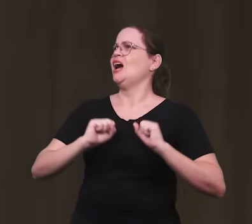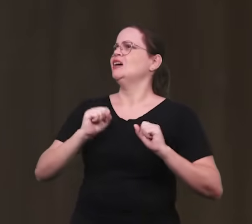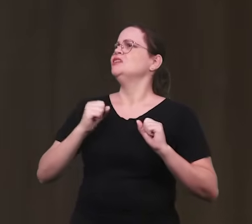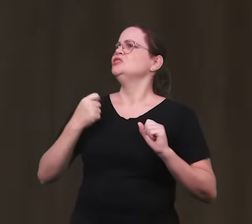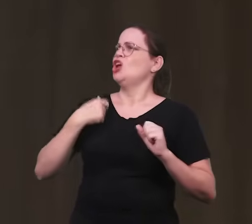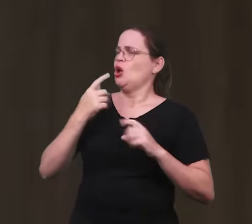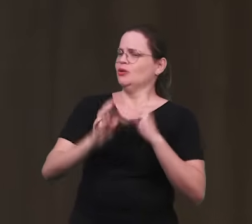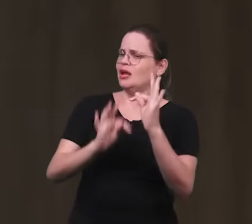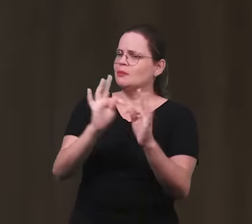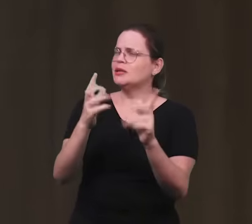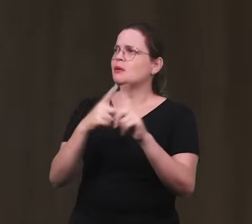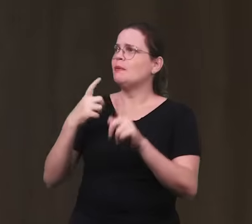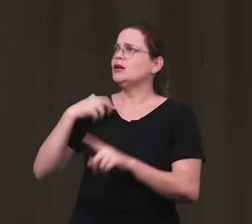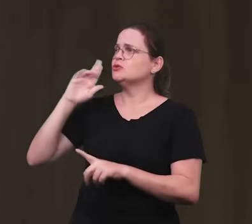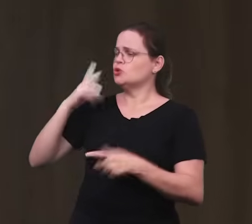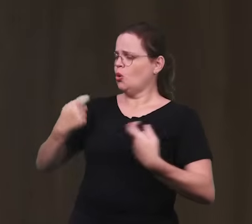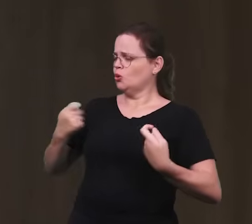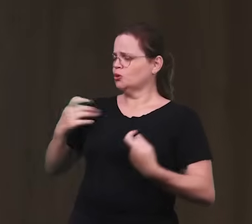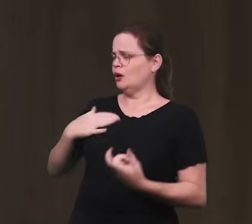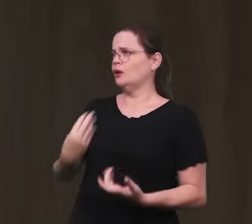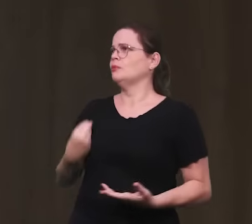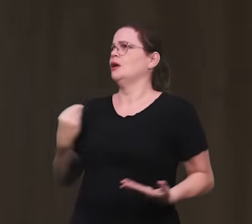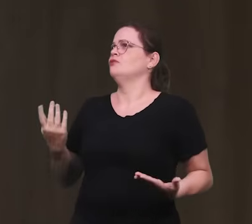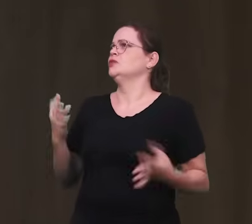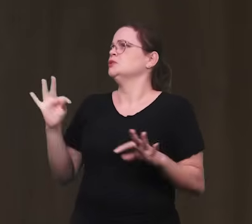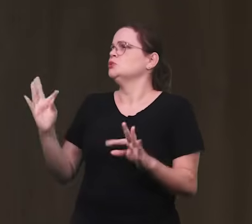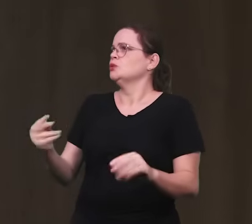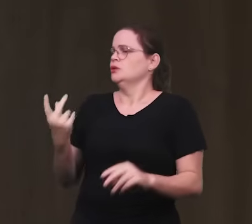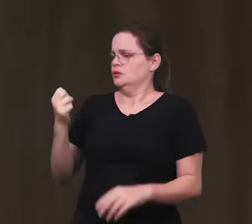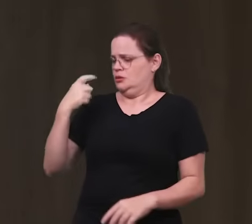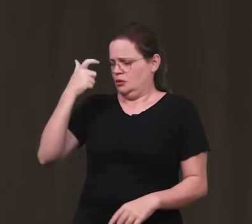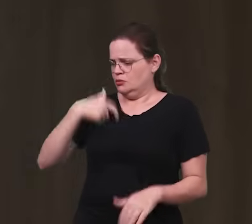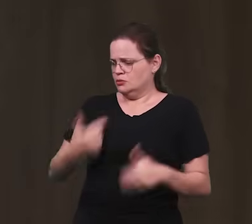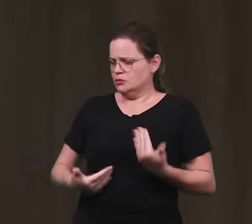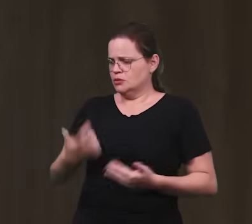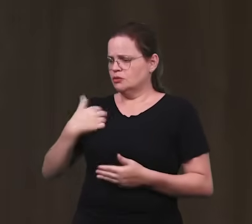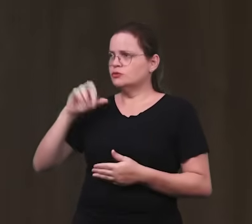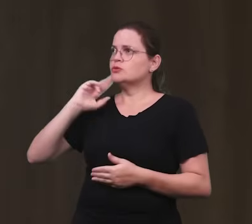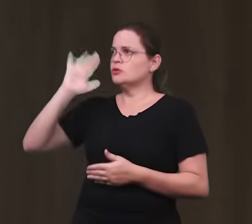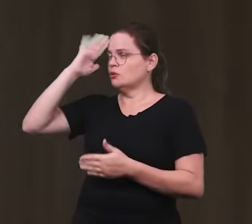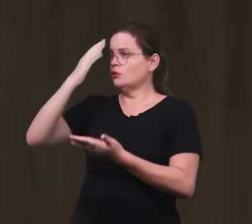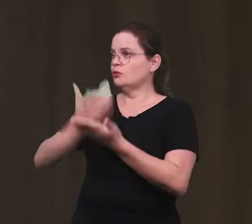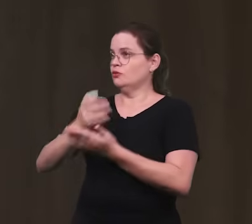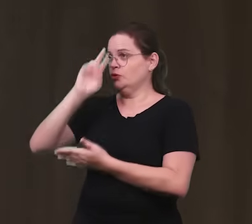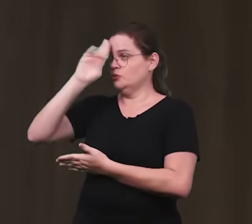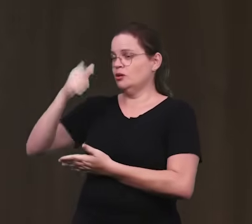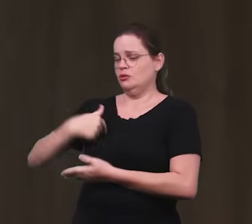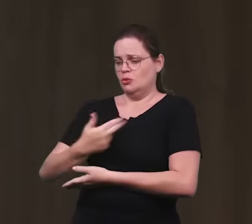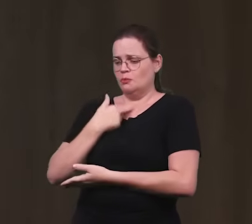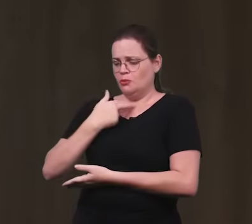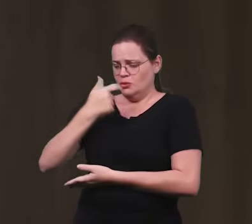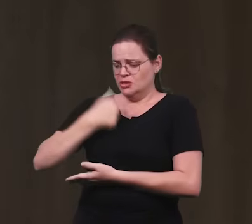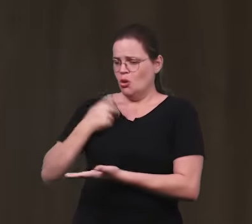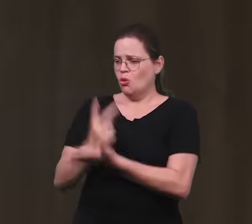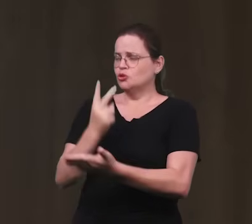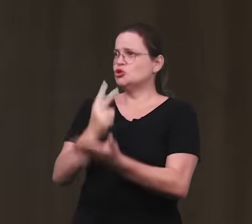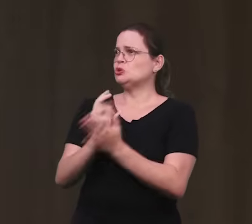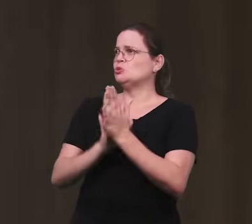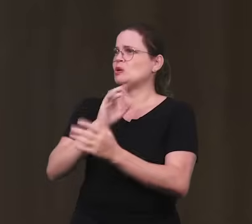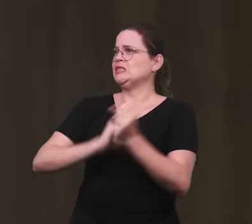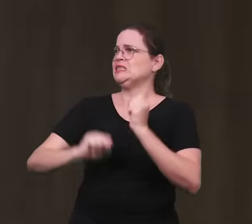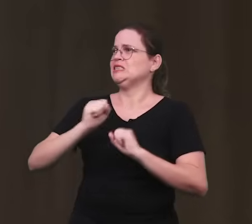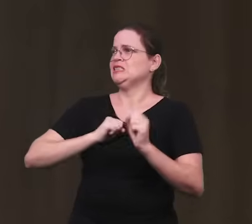né? O Senhor controla a minha vida. Se eu sou uma serva de Deus, eu falo que eu confio no Senhor, eu não posso estar nesse estágio de ansiedade, sem